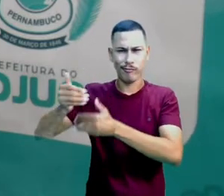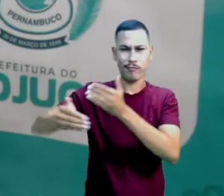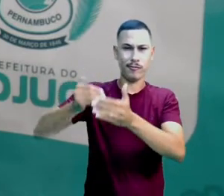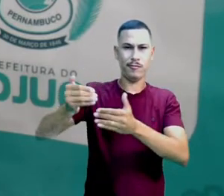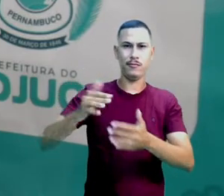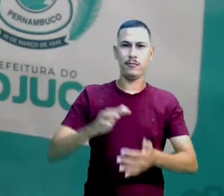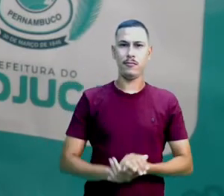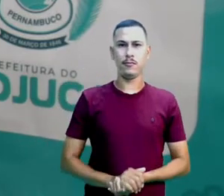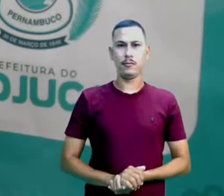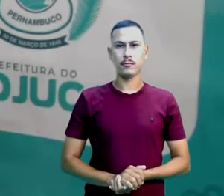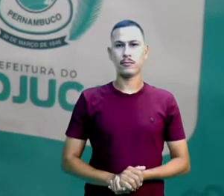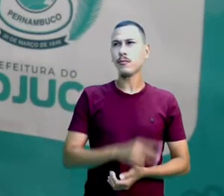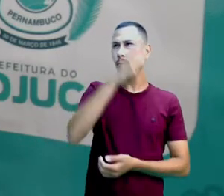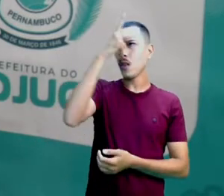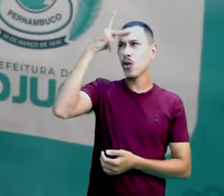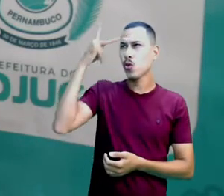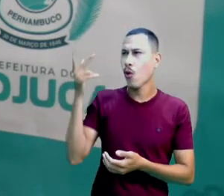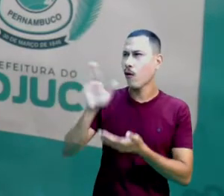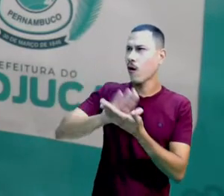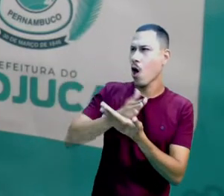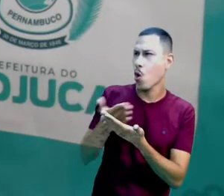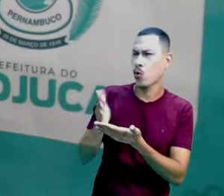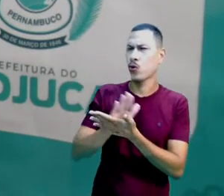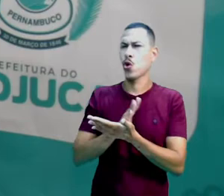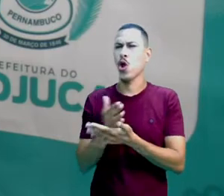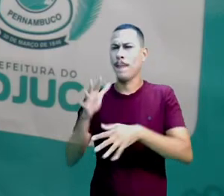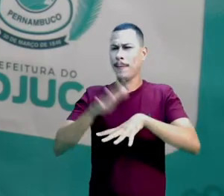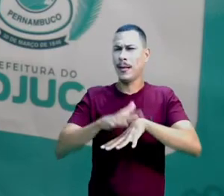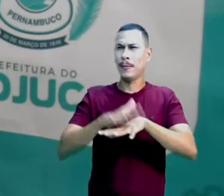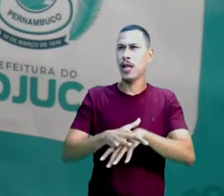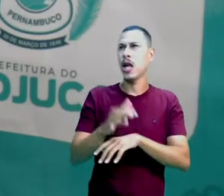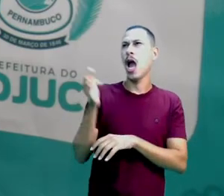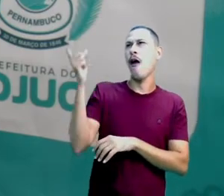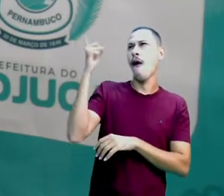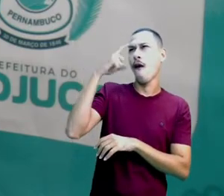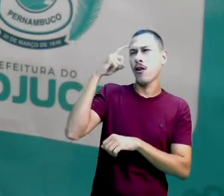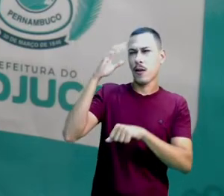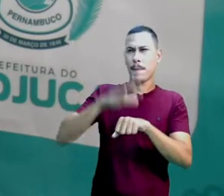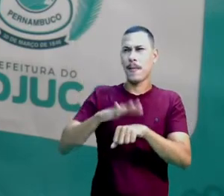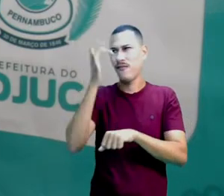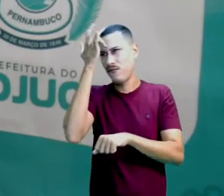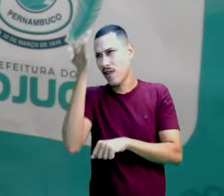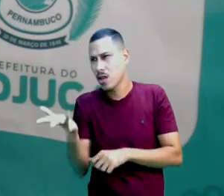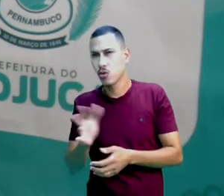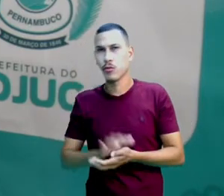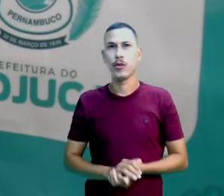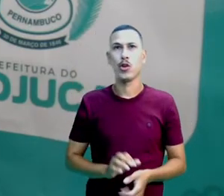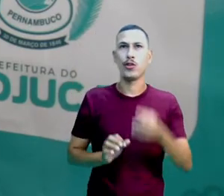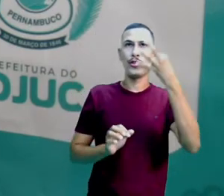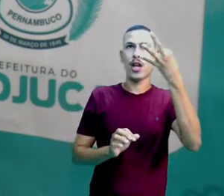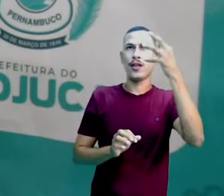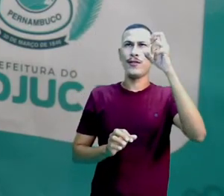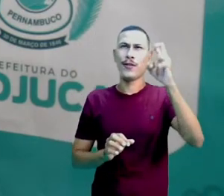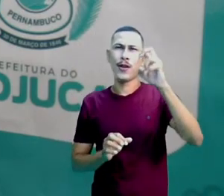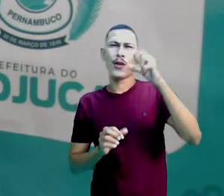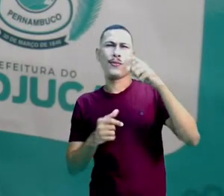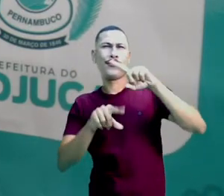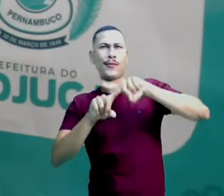forma. Então, tem pessoas que têm mais jeito com a matemática, ia colocar logo 35 mais 28, passar,